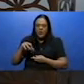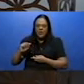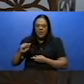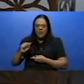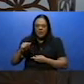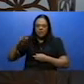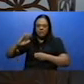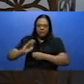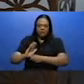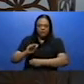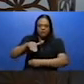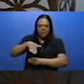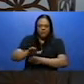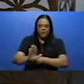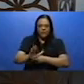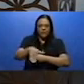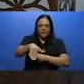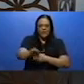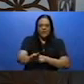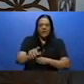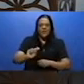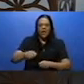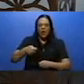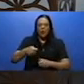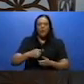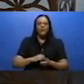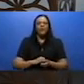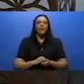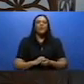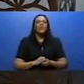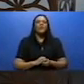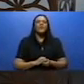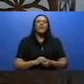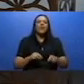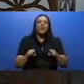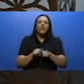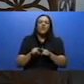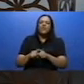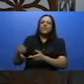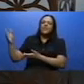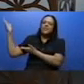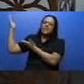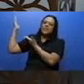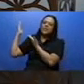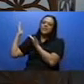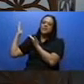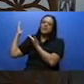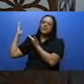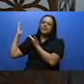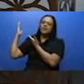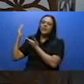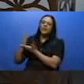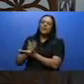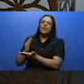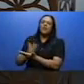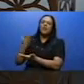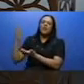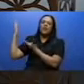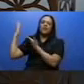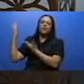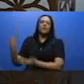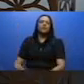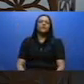atividade na 145. De cidade, da aldeia à cidade 146, o crescimento das aldeias,